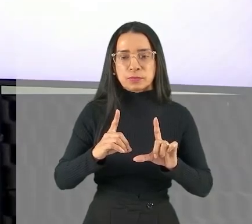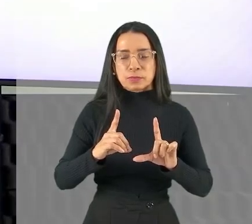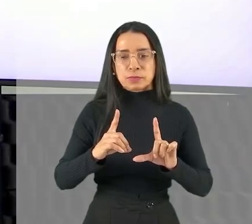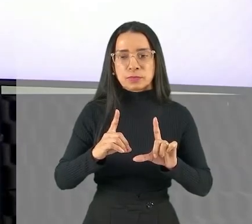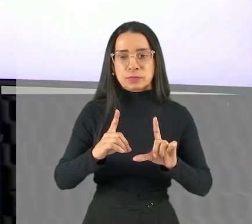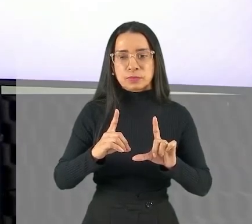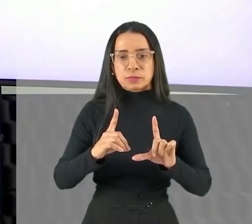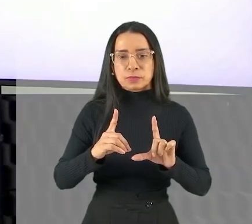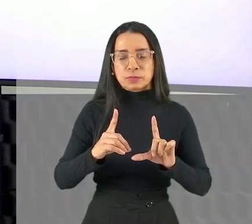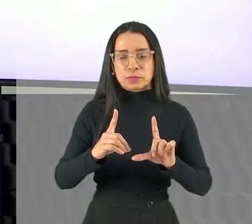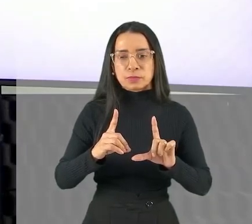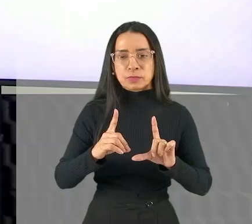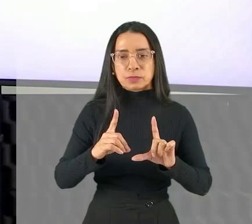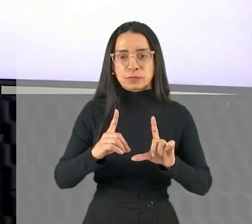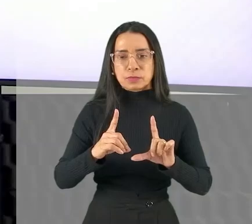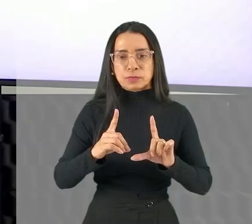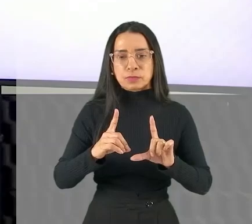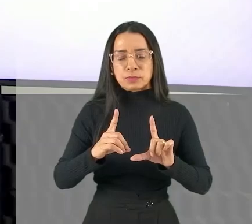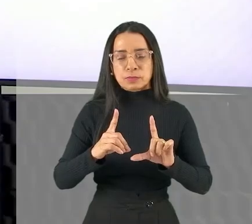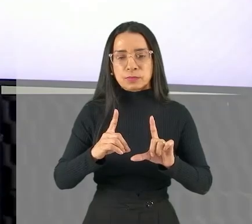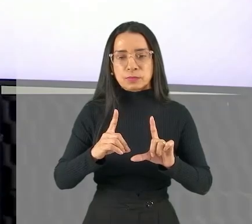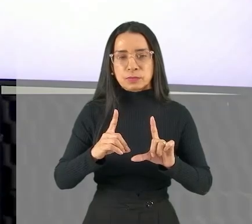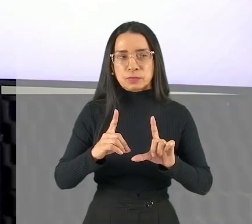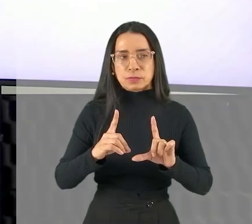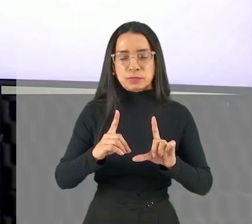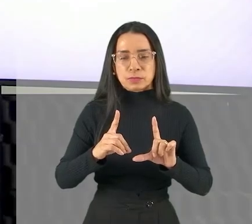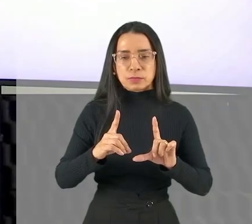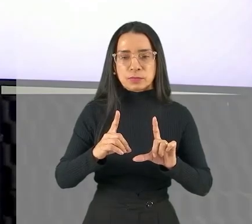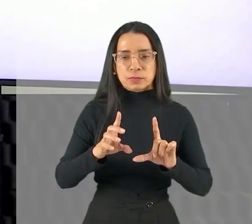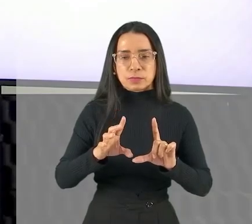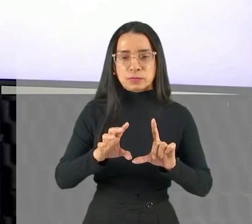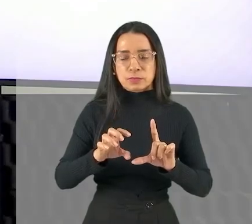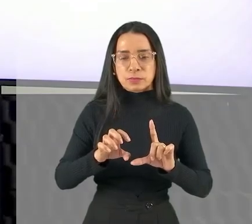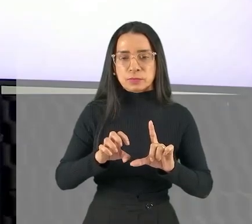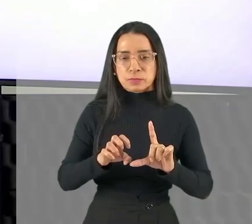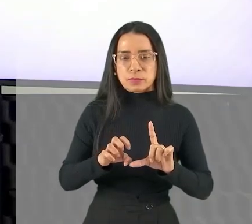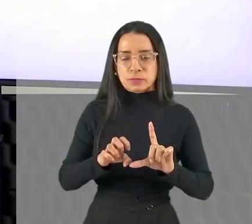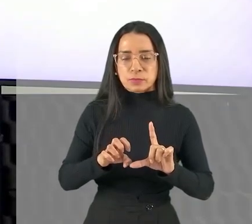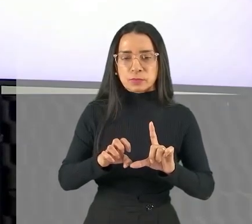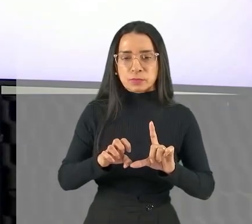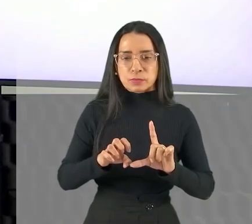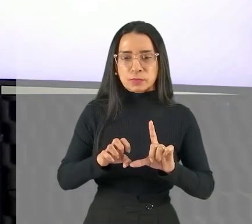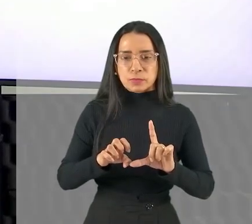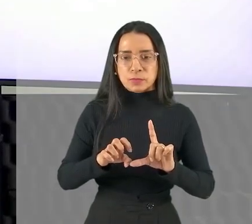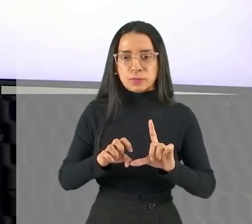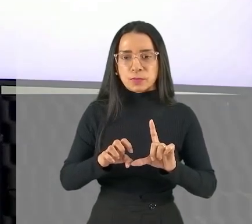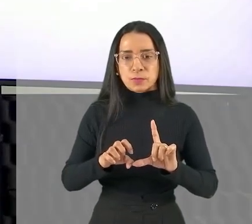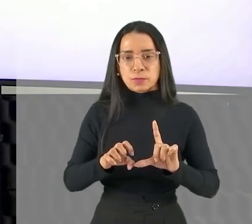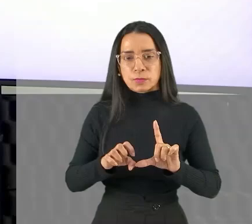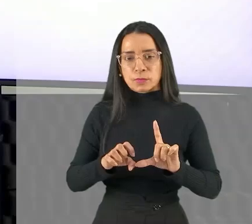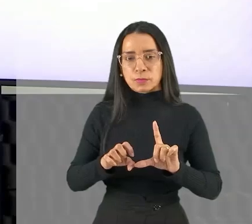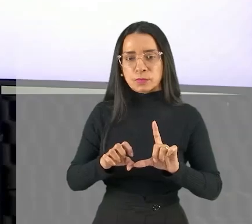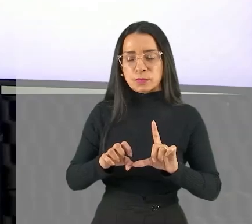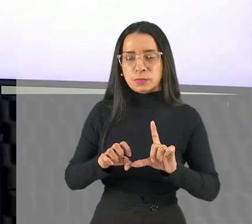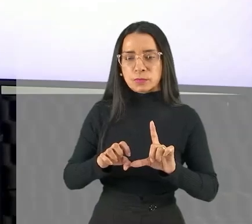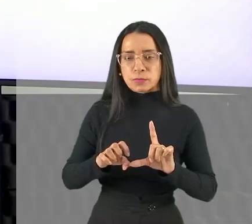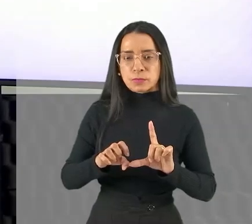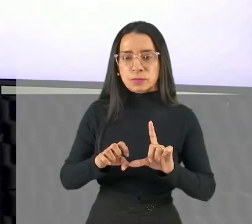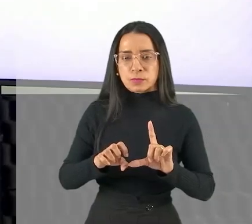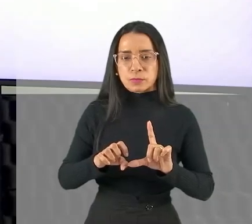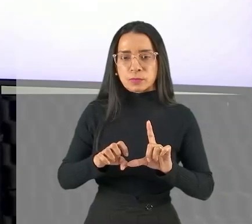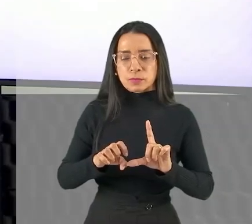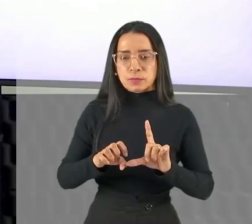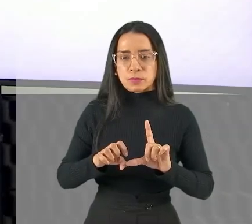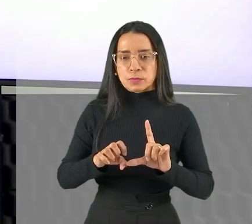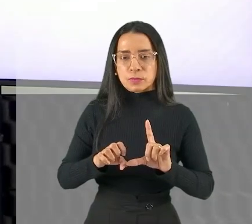a ideia de que os negros são vítimas em potencial da violência. Ou letra E: salientar o aumento da participação de jovens